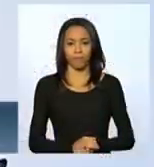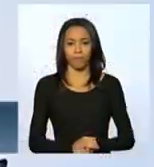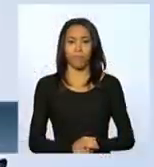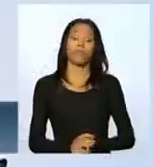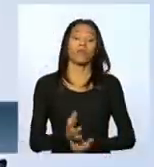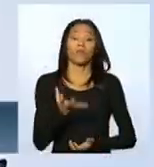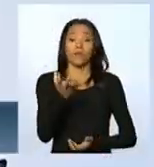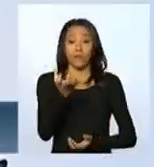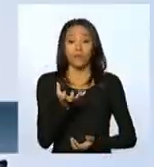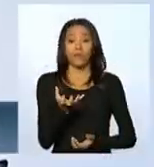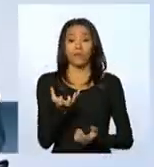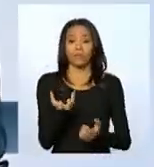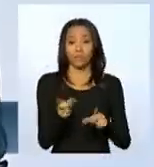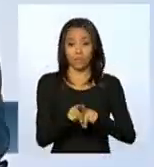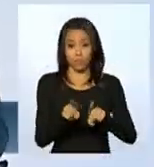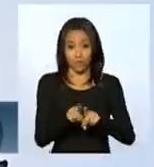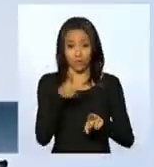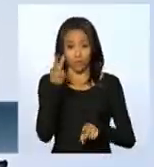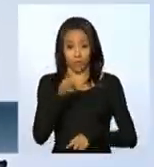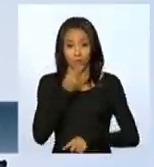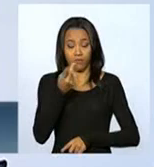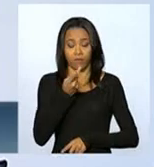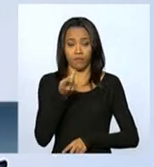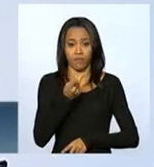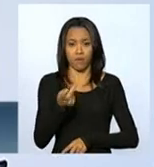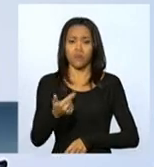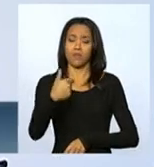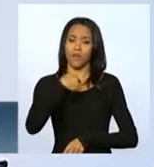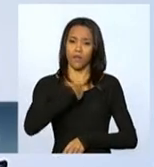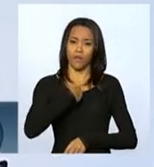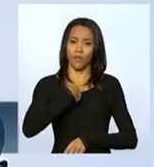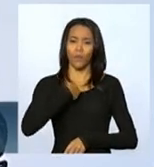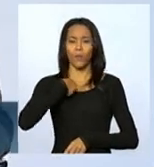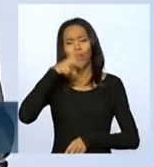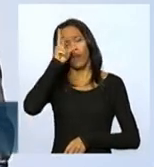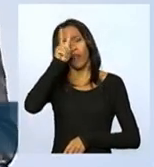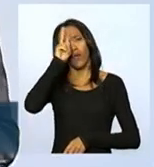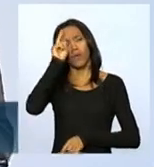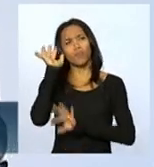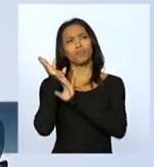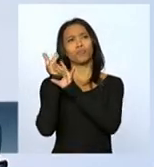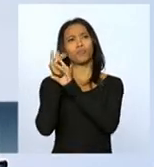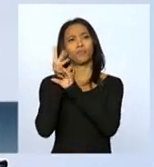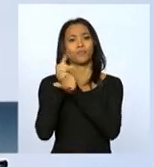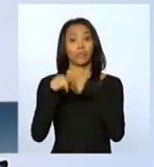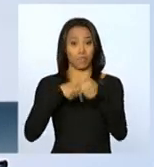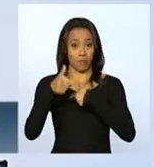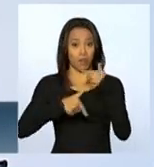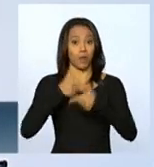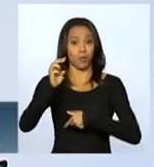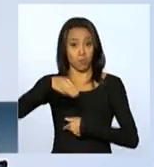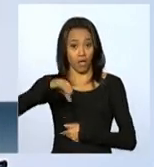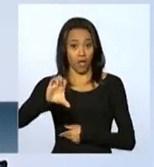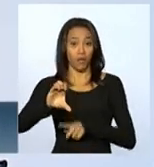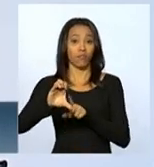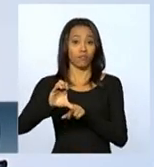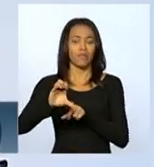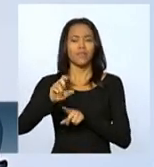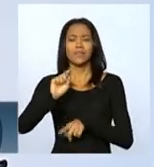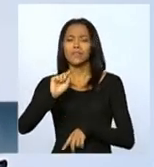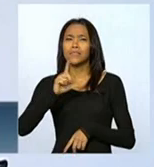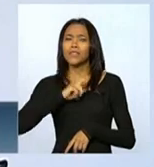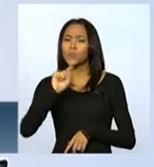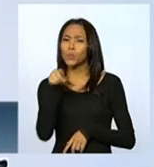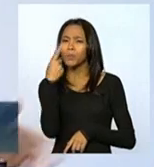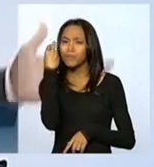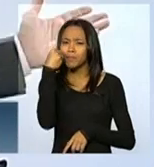Queria dizer, presidenta, que eu, das minhas lembranças do Ministério da Educação, tem uma que